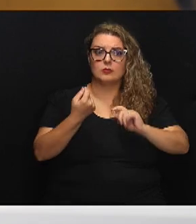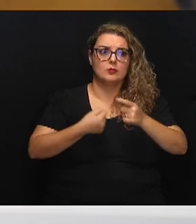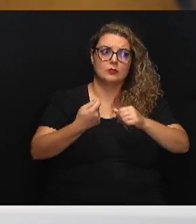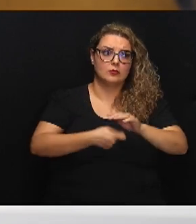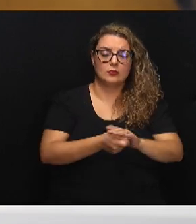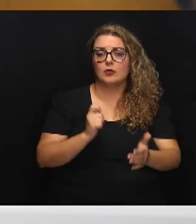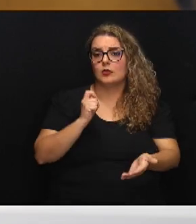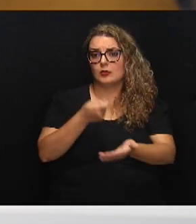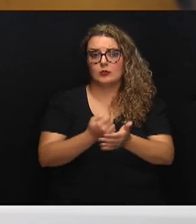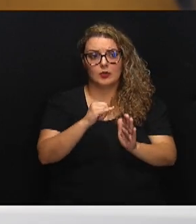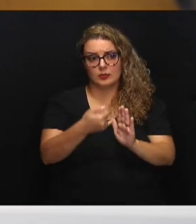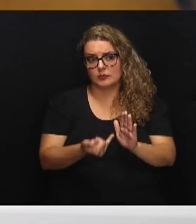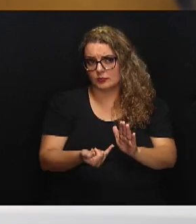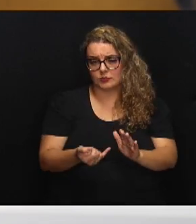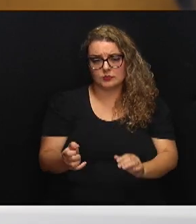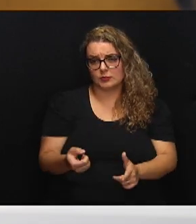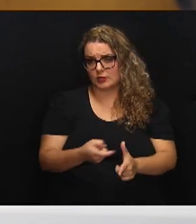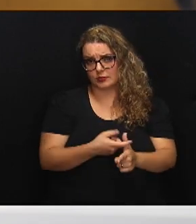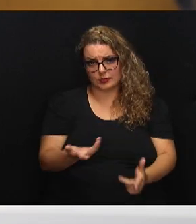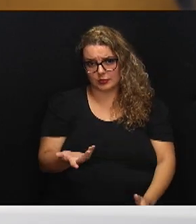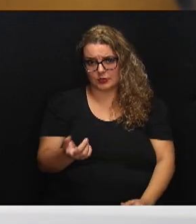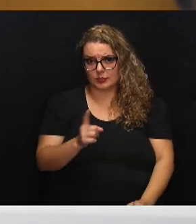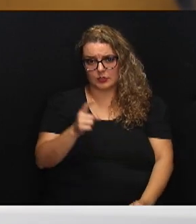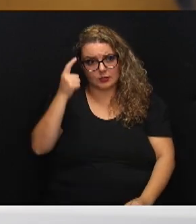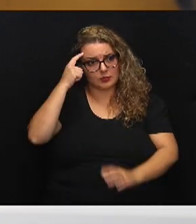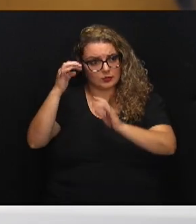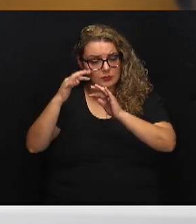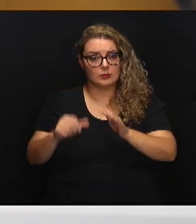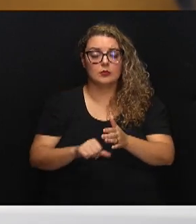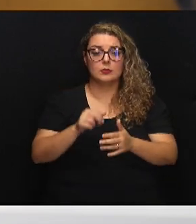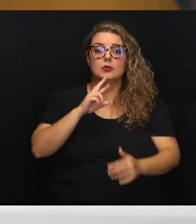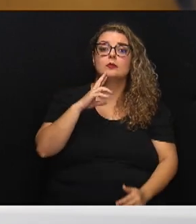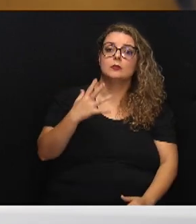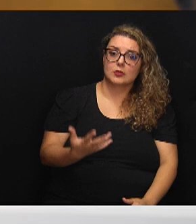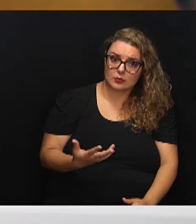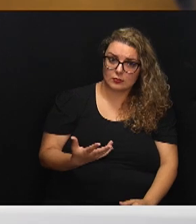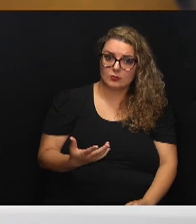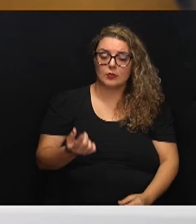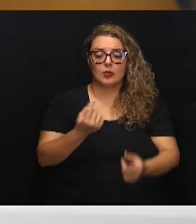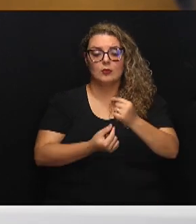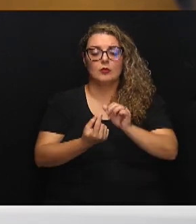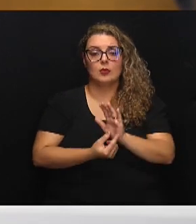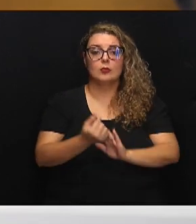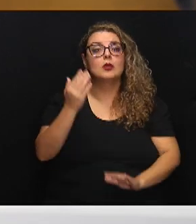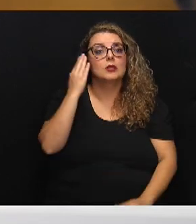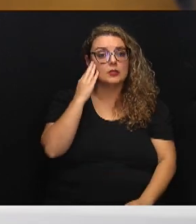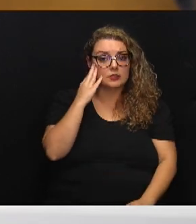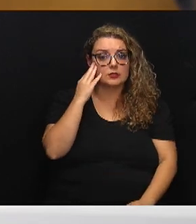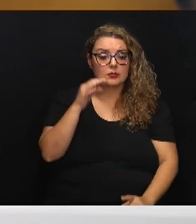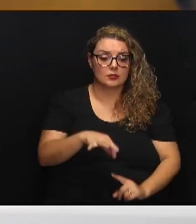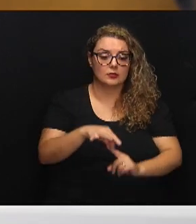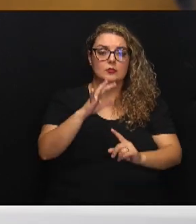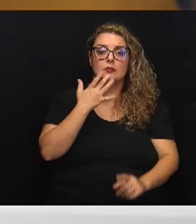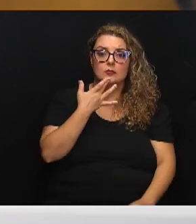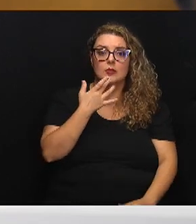os juros de uma dívida. Então, não pense em investir. Vamos pensar em primeiro resolver. Pega aquele seu orçamento, entende e priorize as dívidas mais